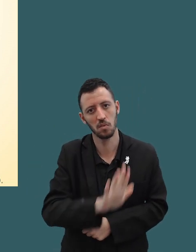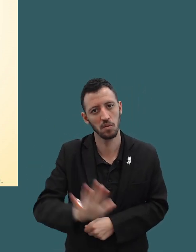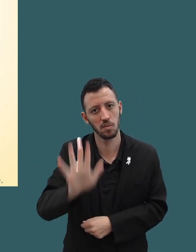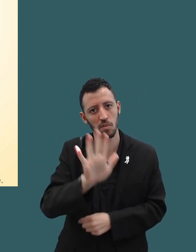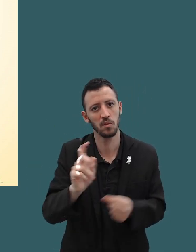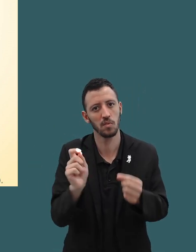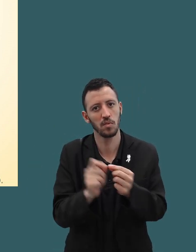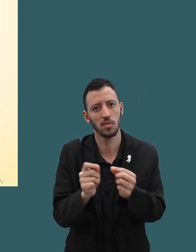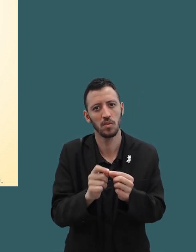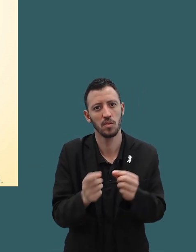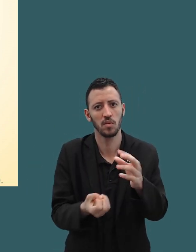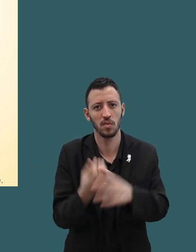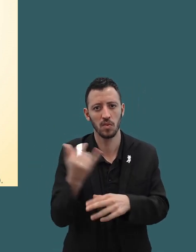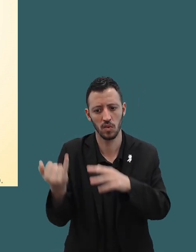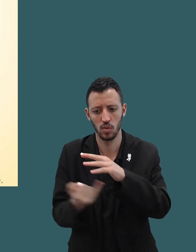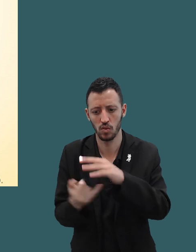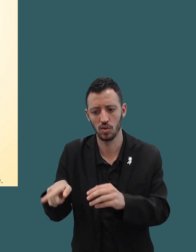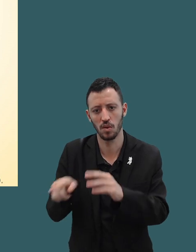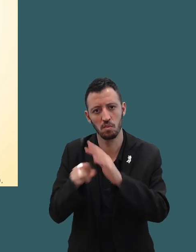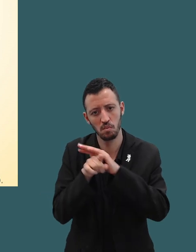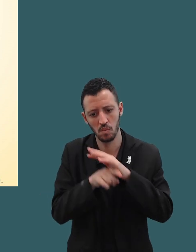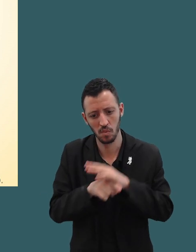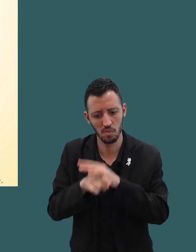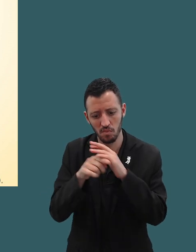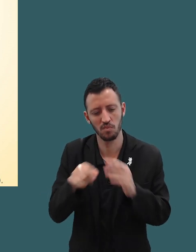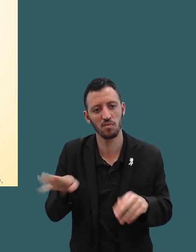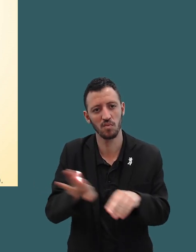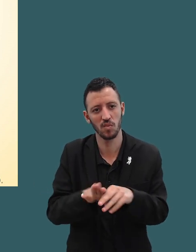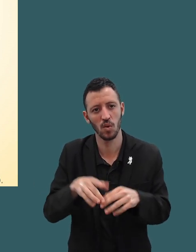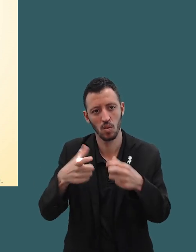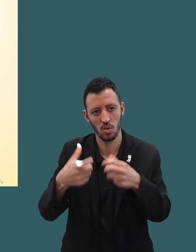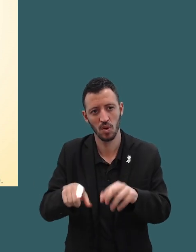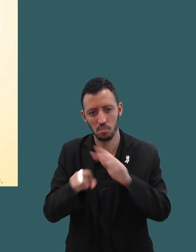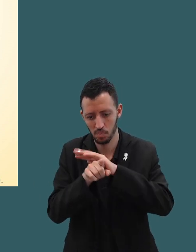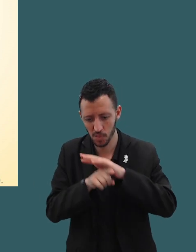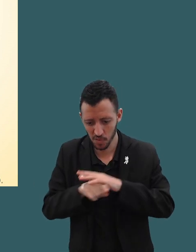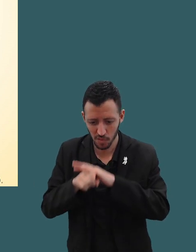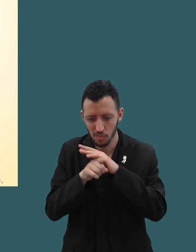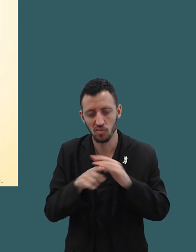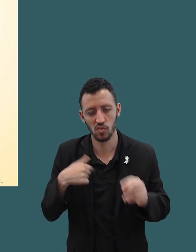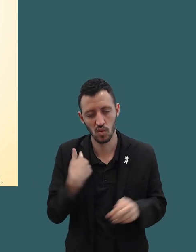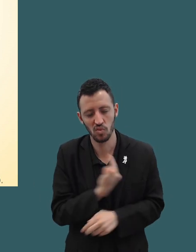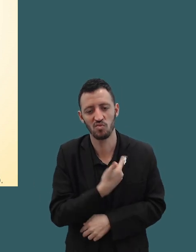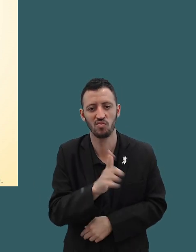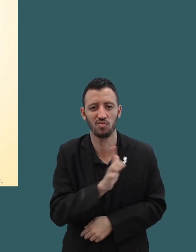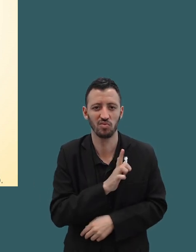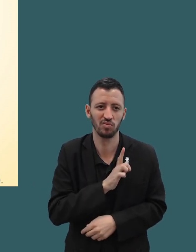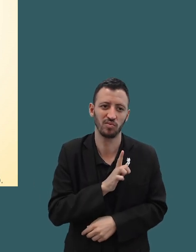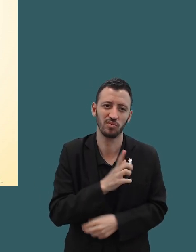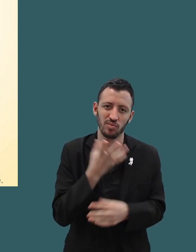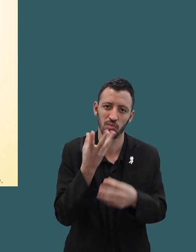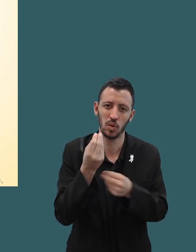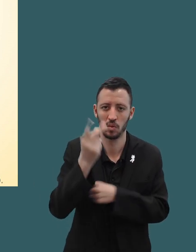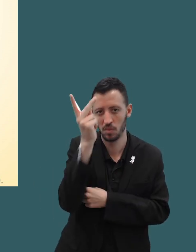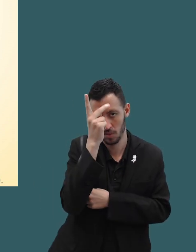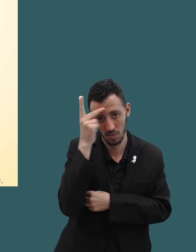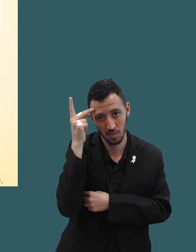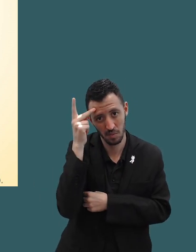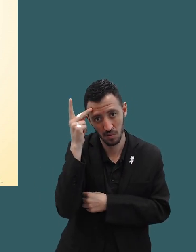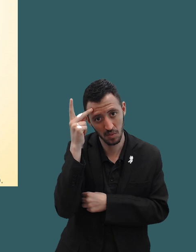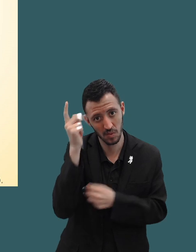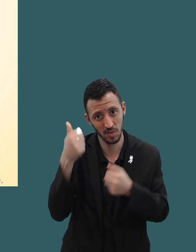universitários, feito por instituições de pesquisa, unidades de pesquisa, mas nós também temos muita gente